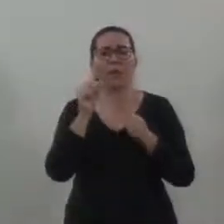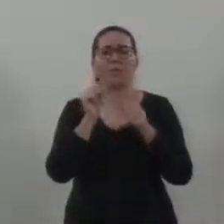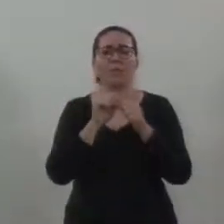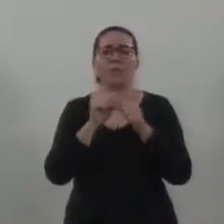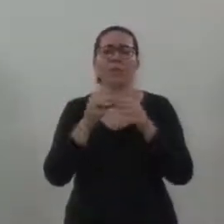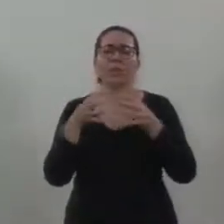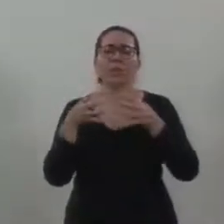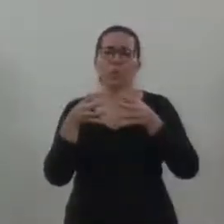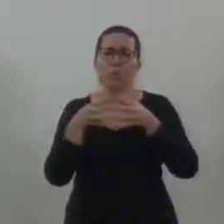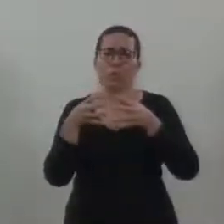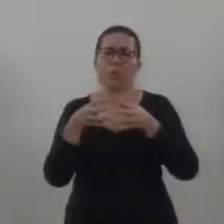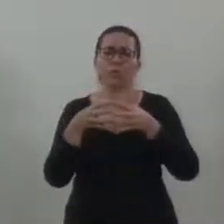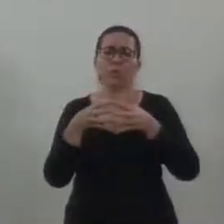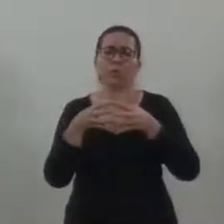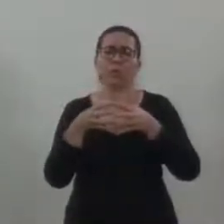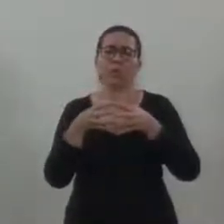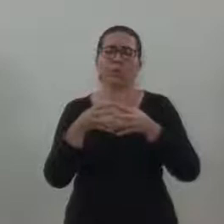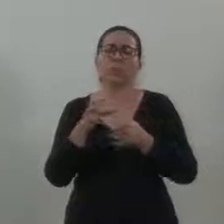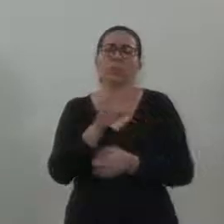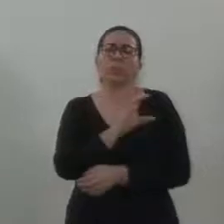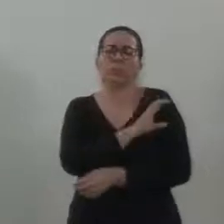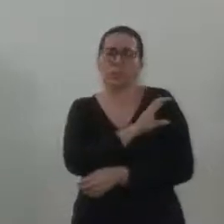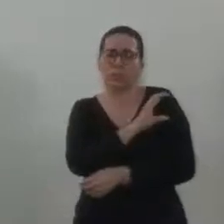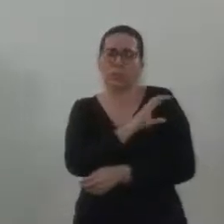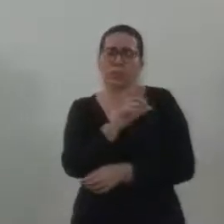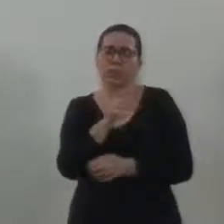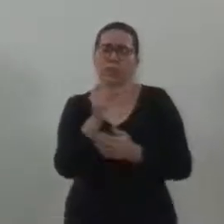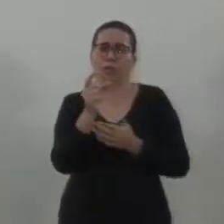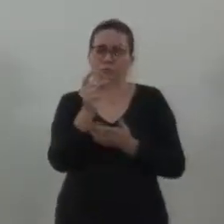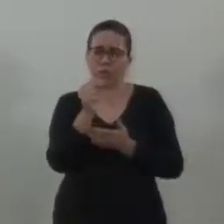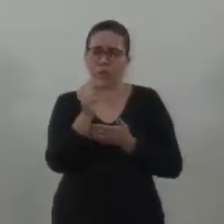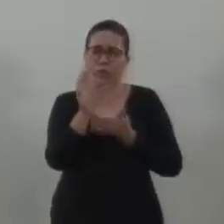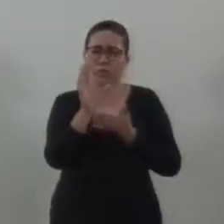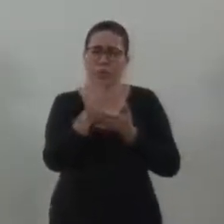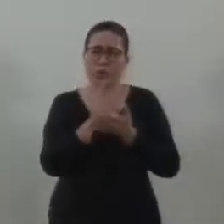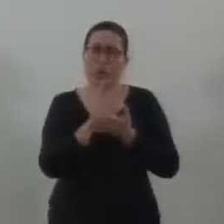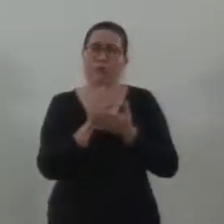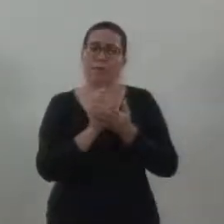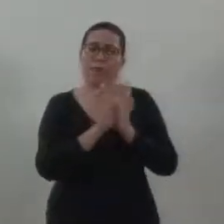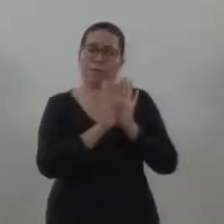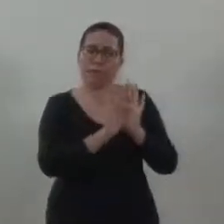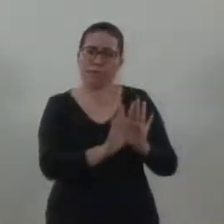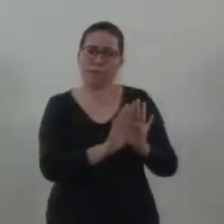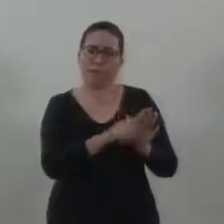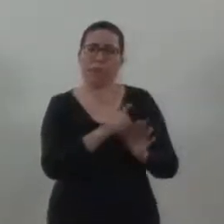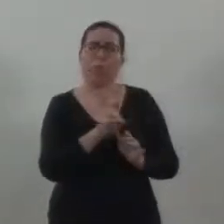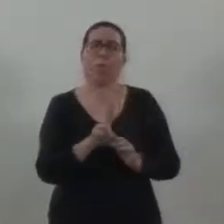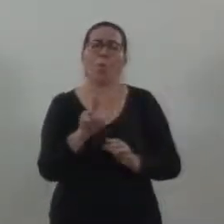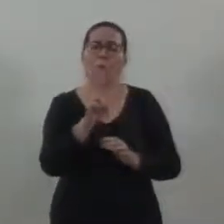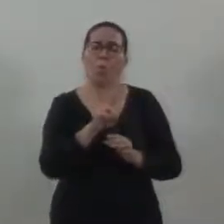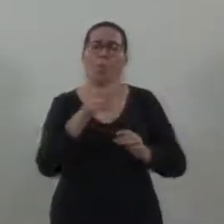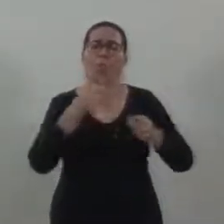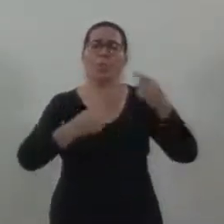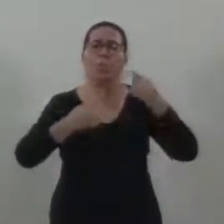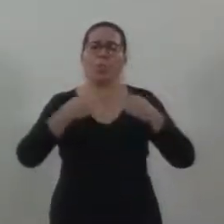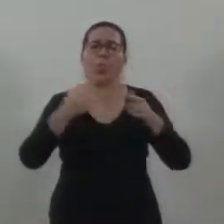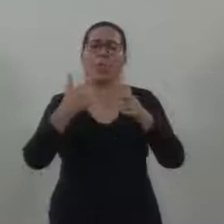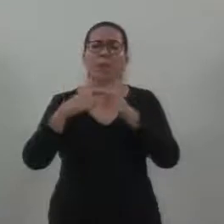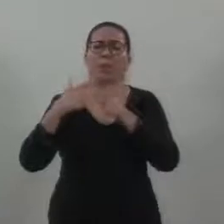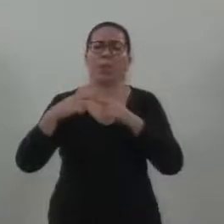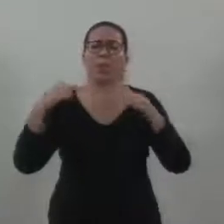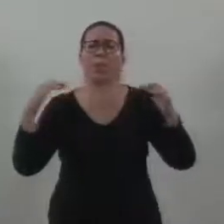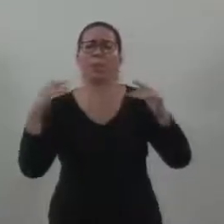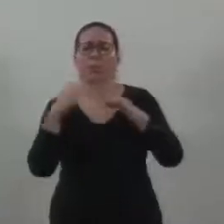conselho de mobilidade urbana para que parte desses recursos fiquem lá, né, para que seja debatido o problema da